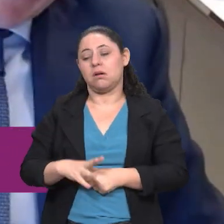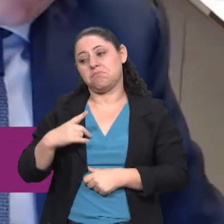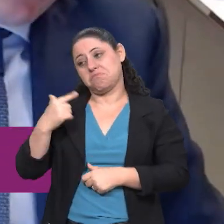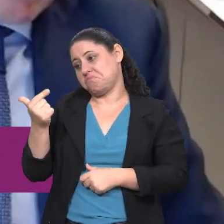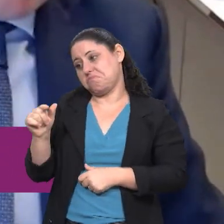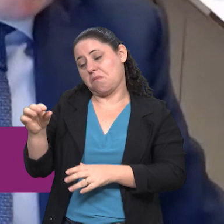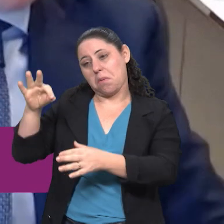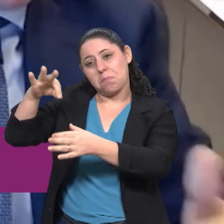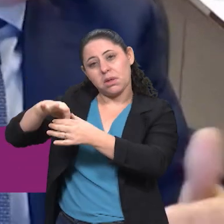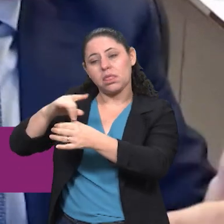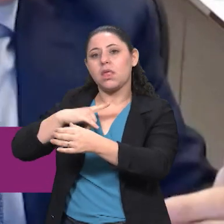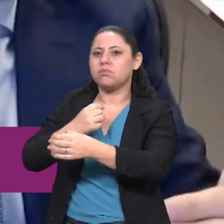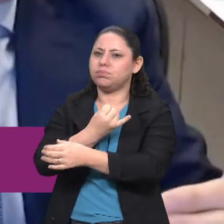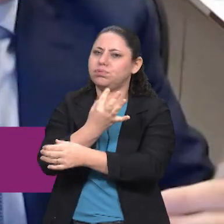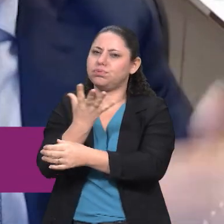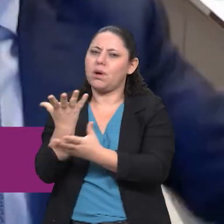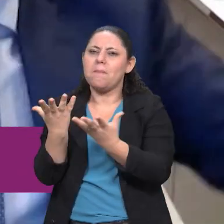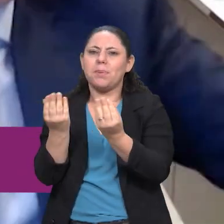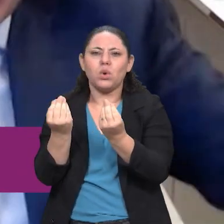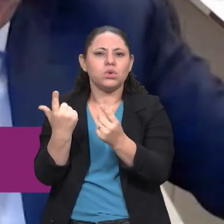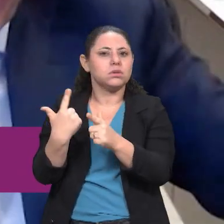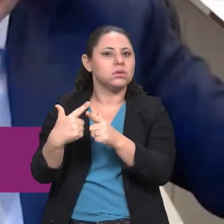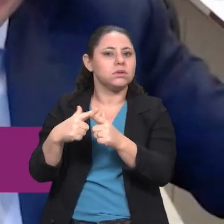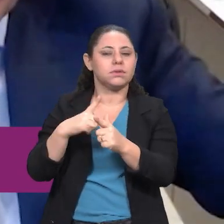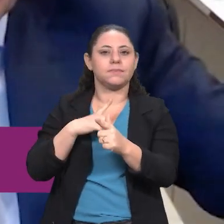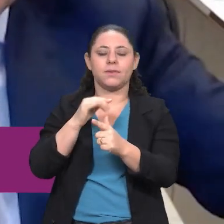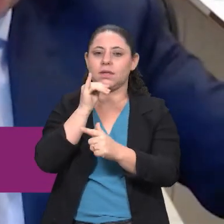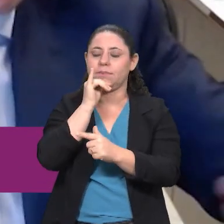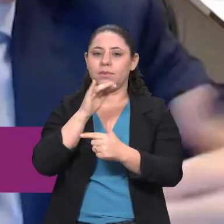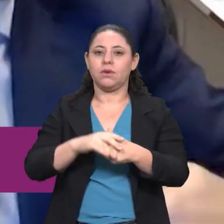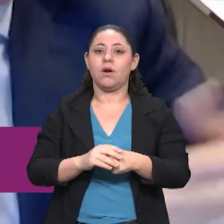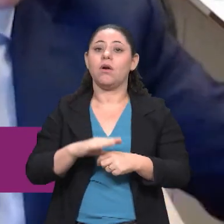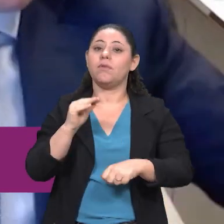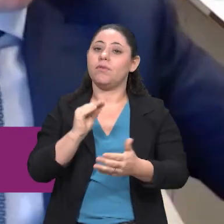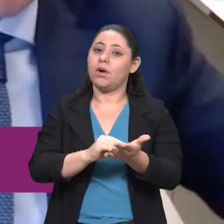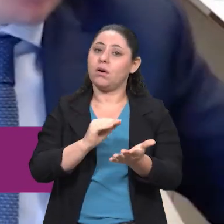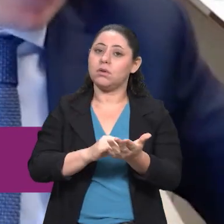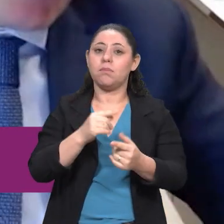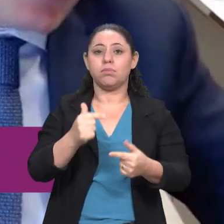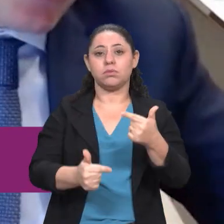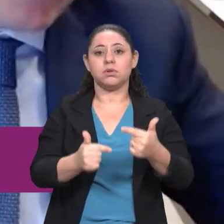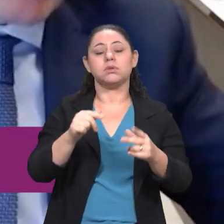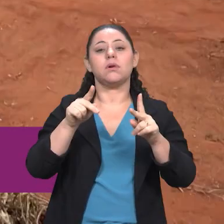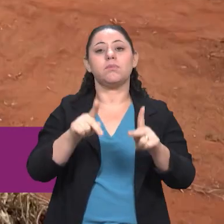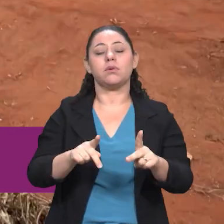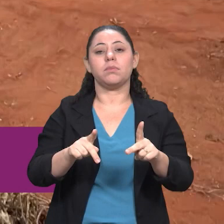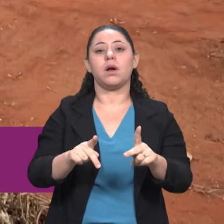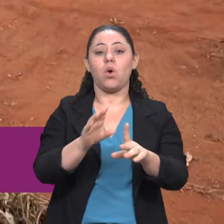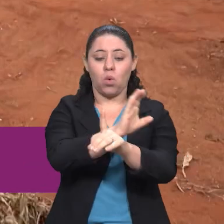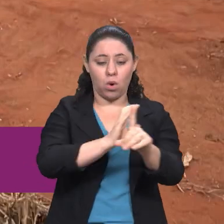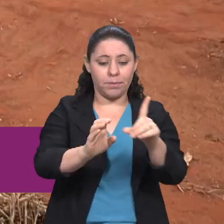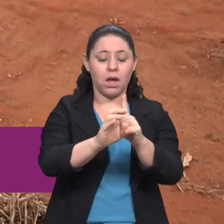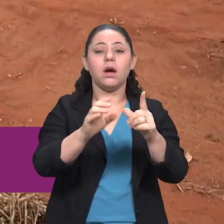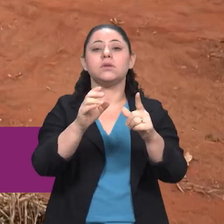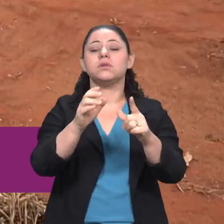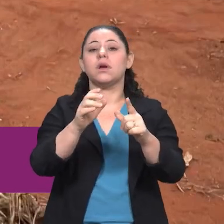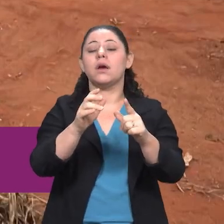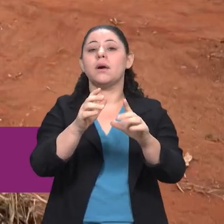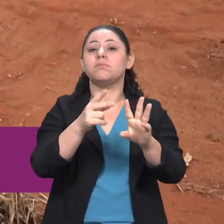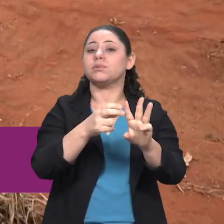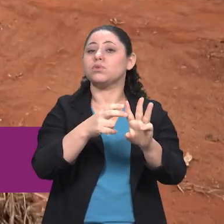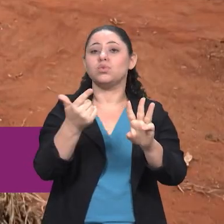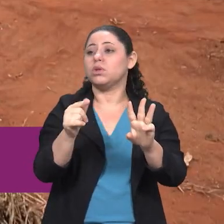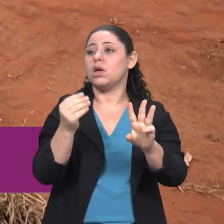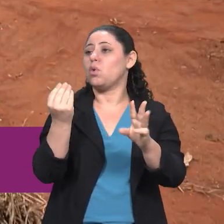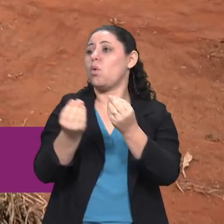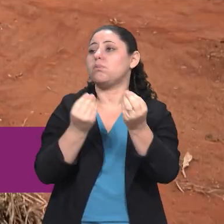inúmeros casos. Até porque, na verdade, aí falta política pública também, as próprias comunidades indígenas não têm condições de explorar a terra. Então, assim, até